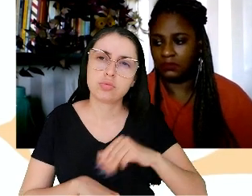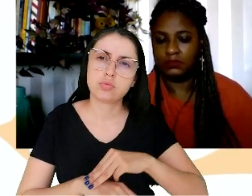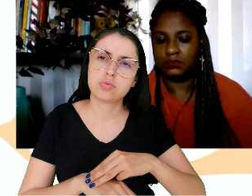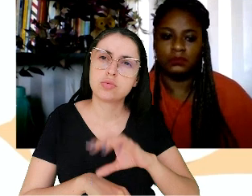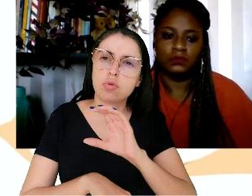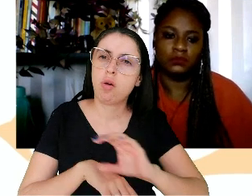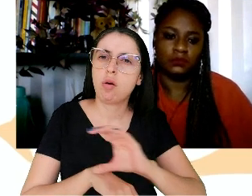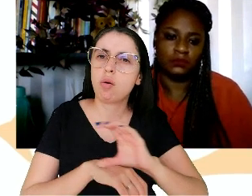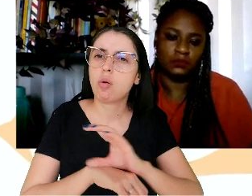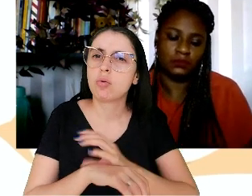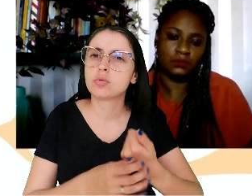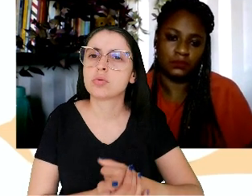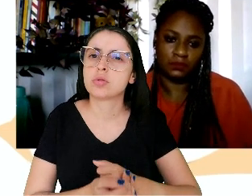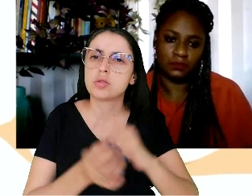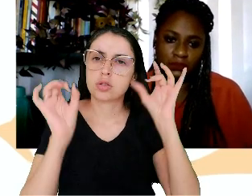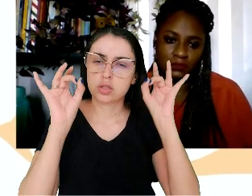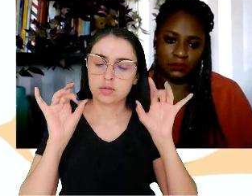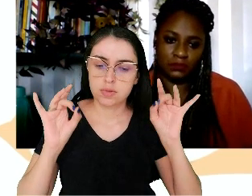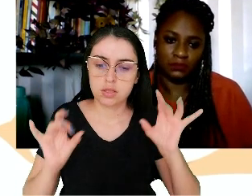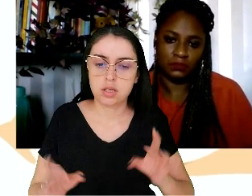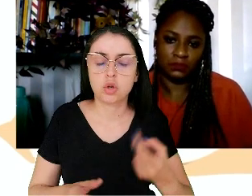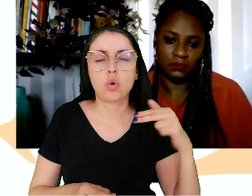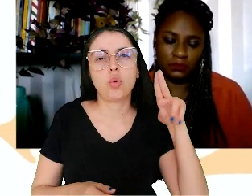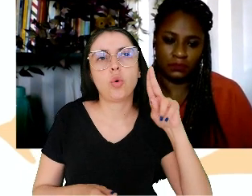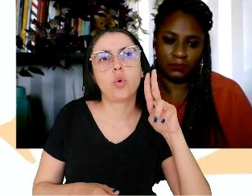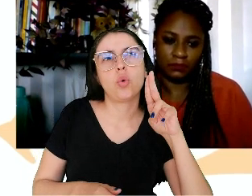especialização em Direito Ambiental da Unimep.